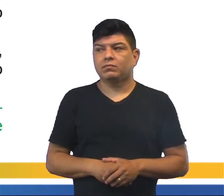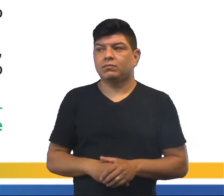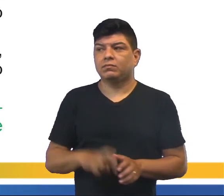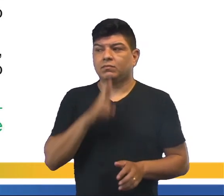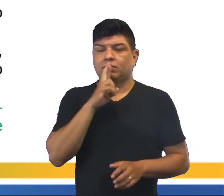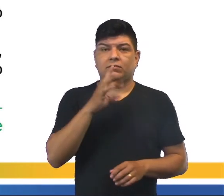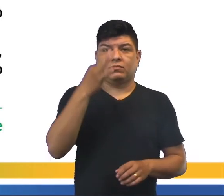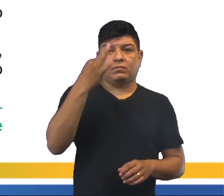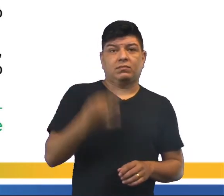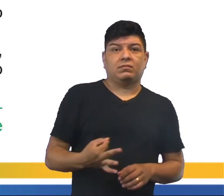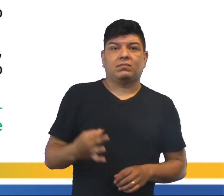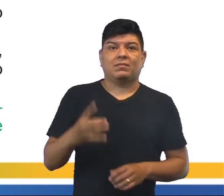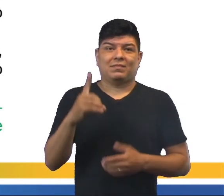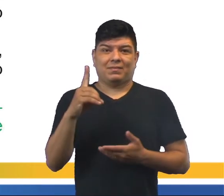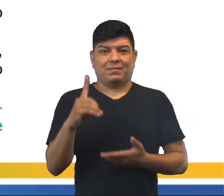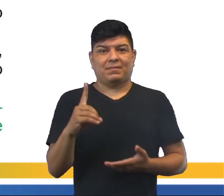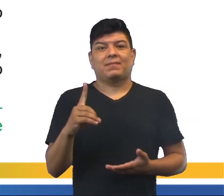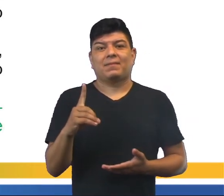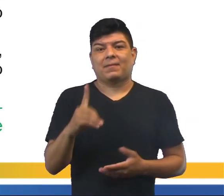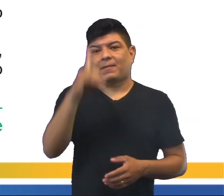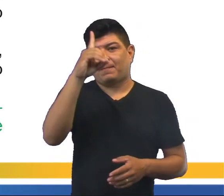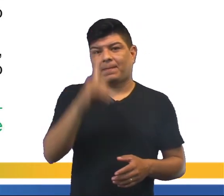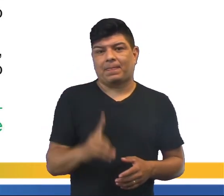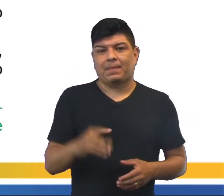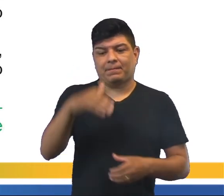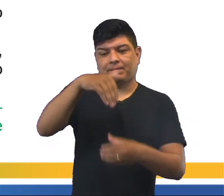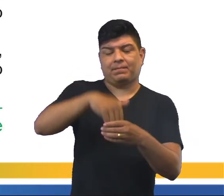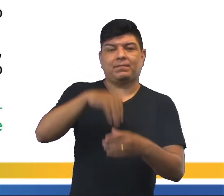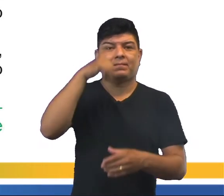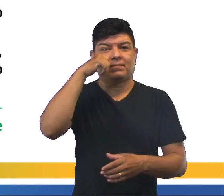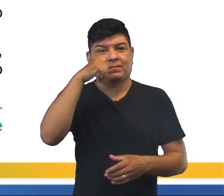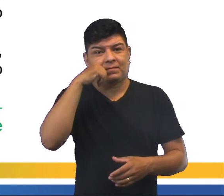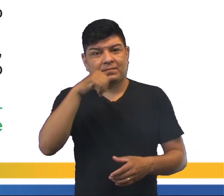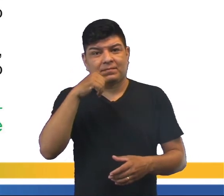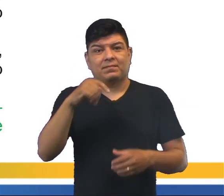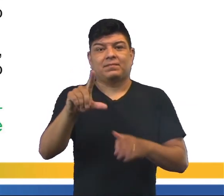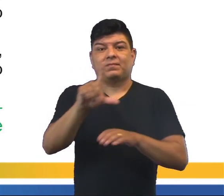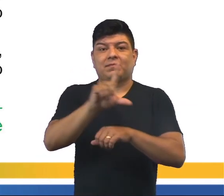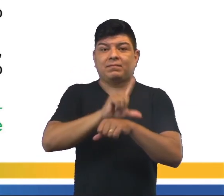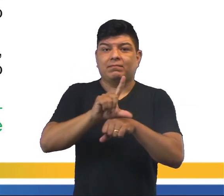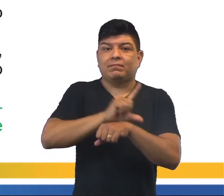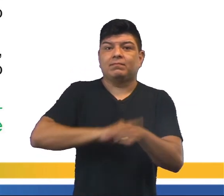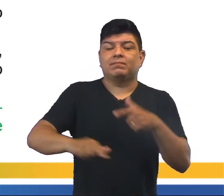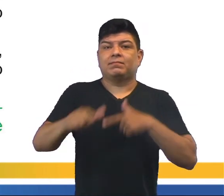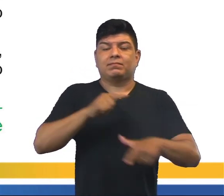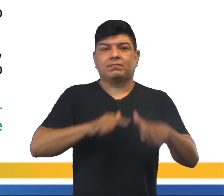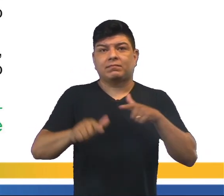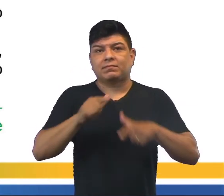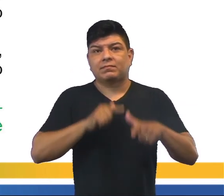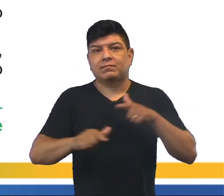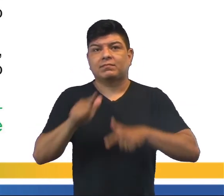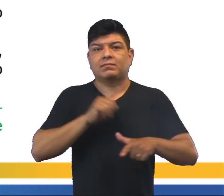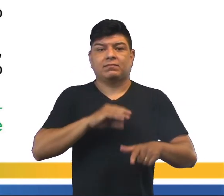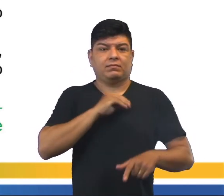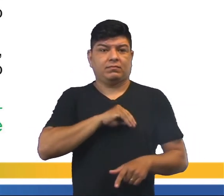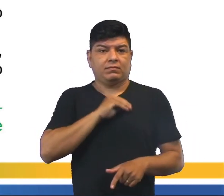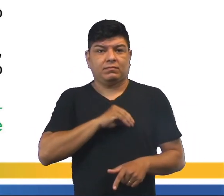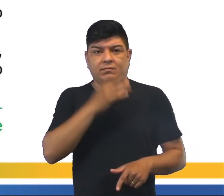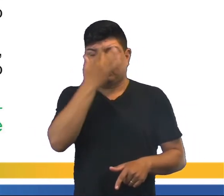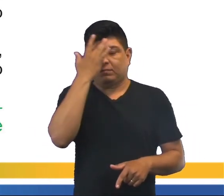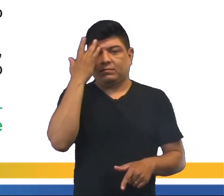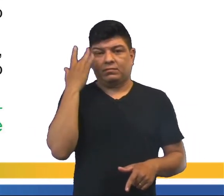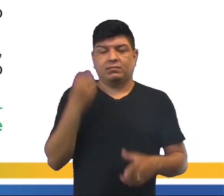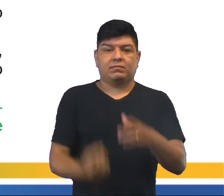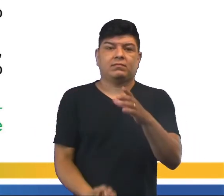Resposta correta, né, a letra D, o direito do voto feminino, a legislação trabalhista, o salário mínimo para os trabalhadores